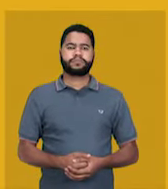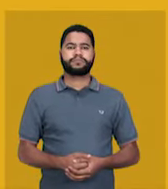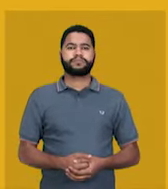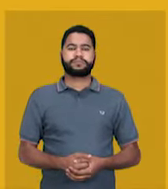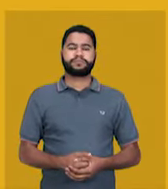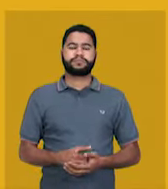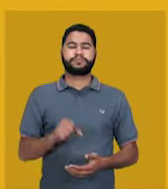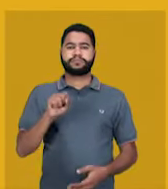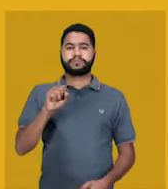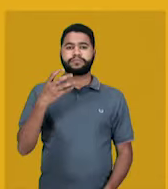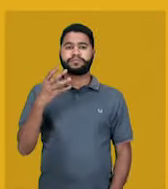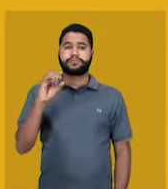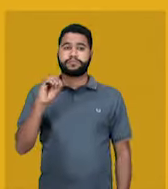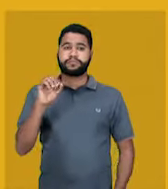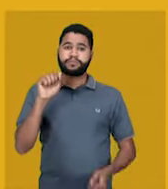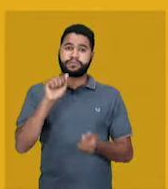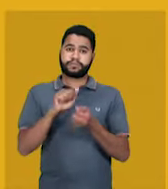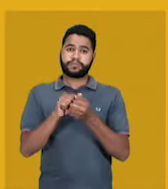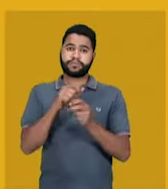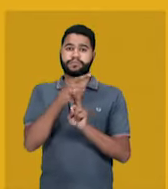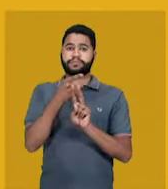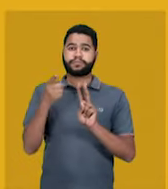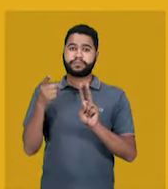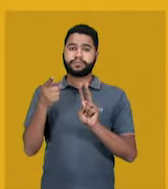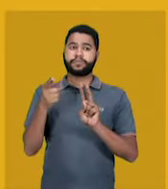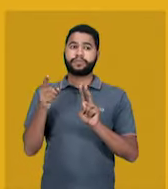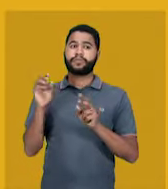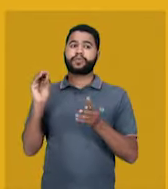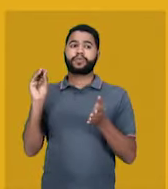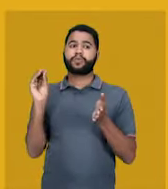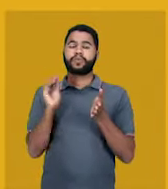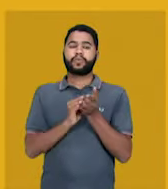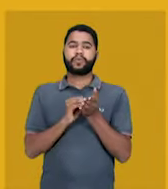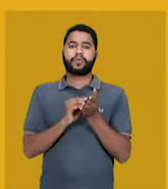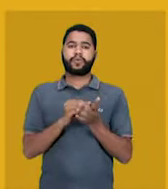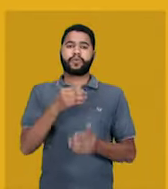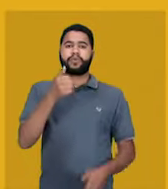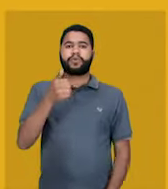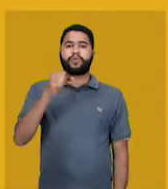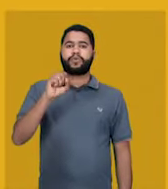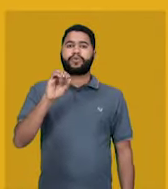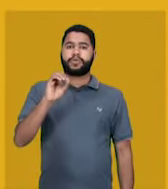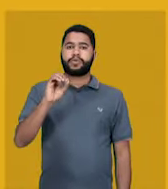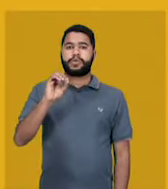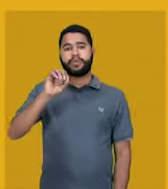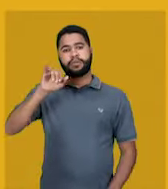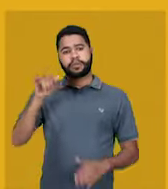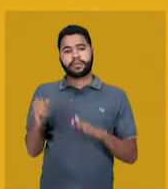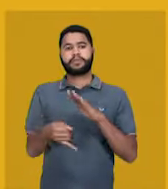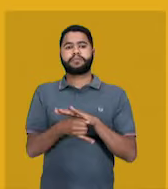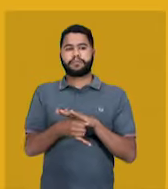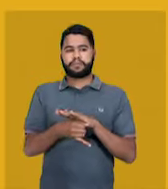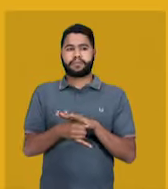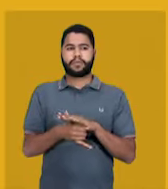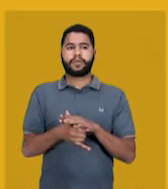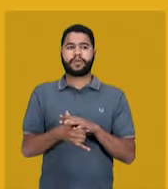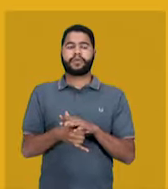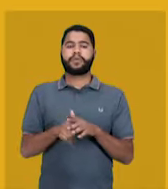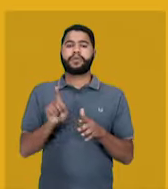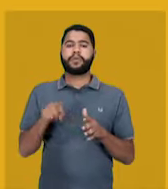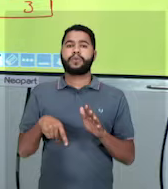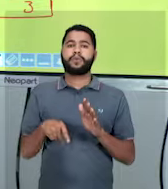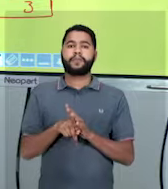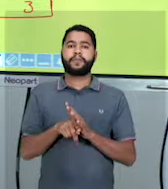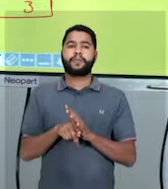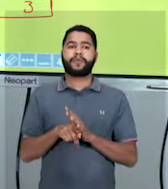840 junto com π e vai colocar o 180 sempre embaixo. Aí eu simplifico aqui e faço